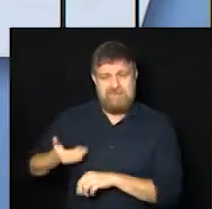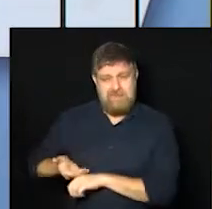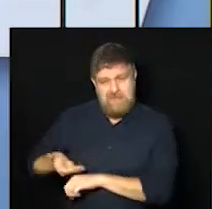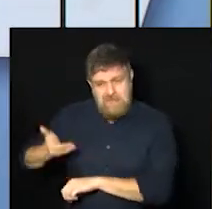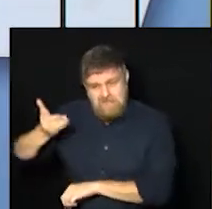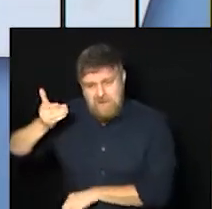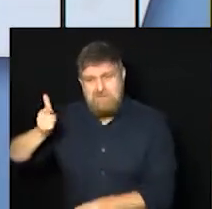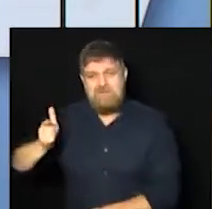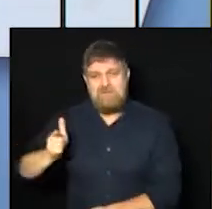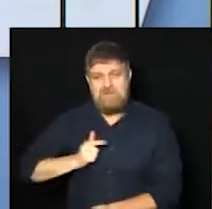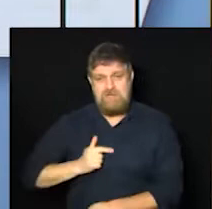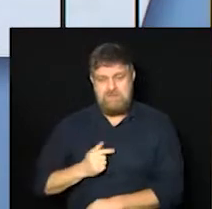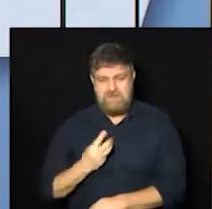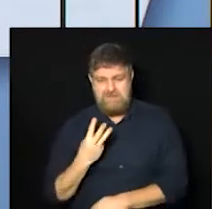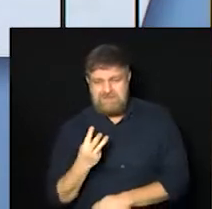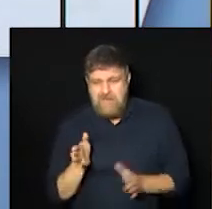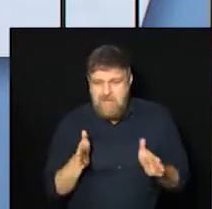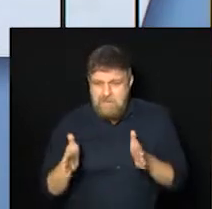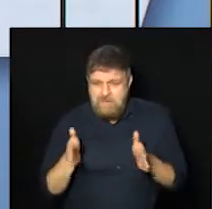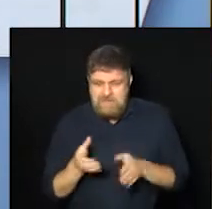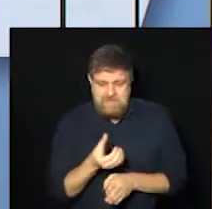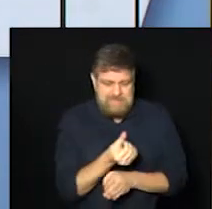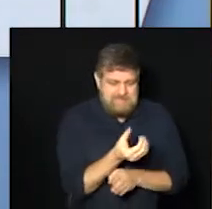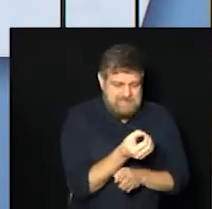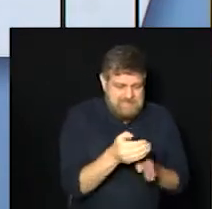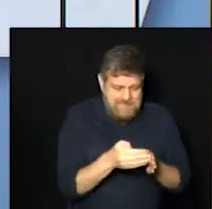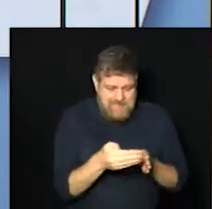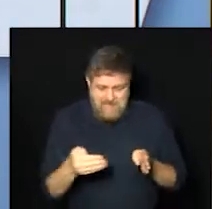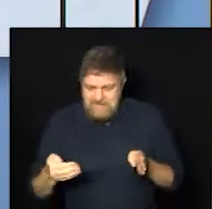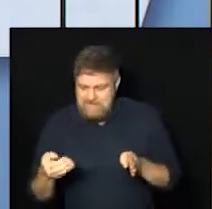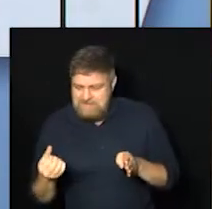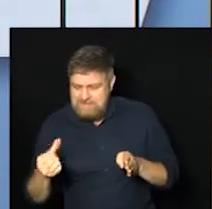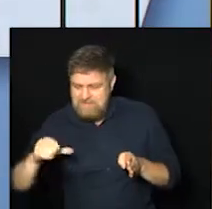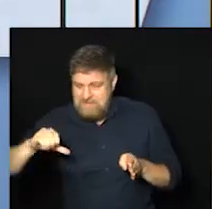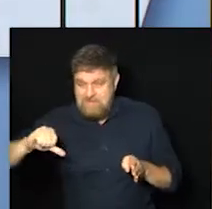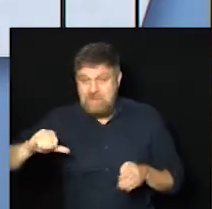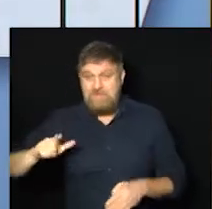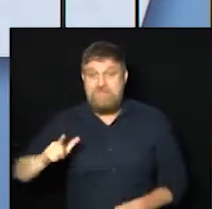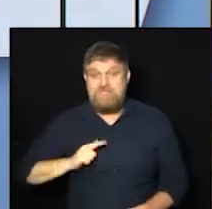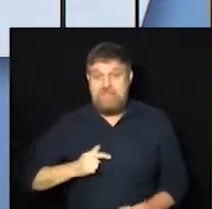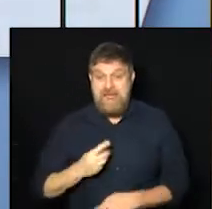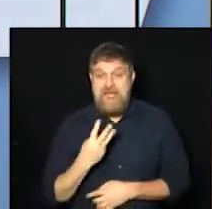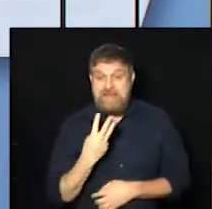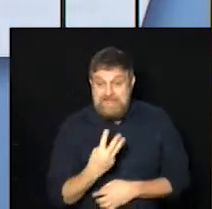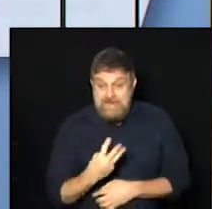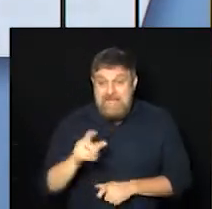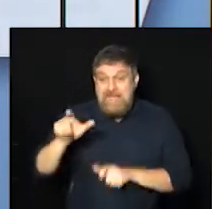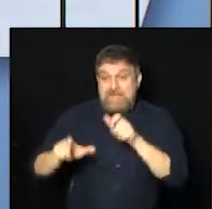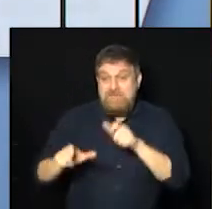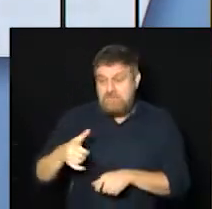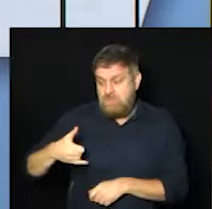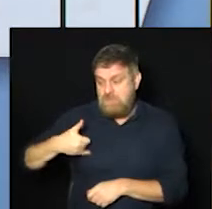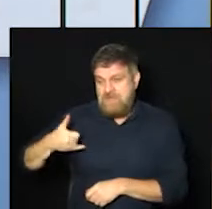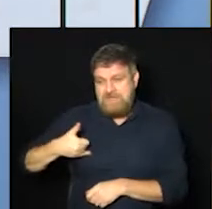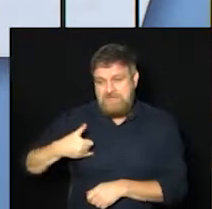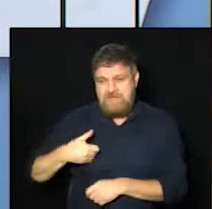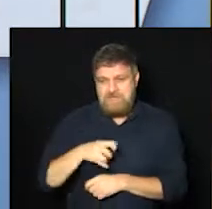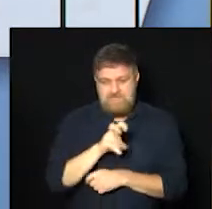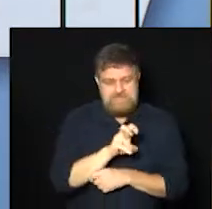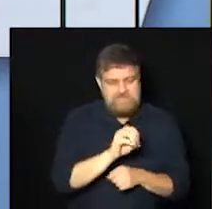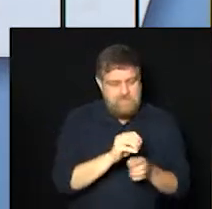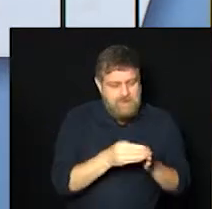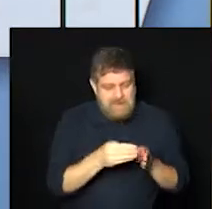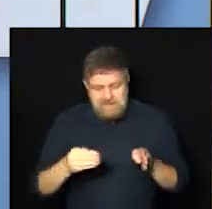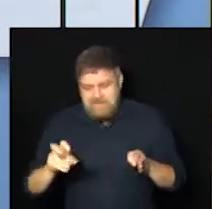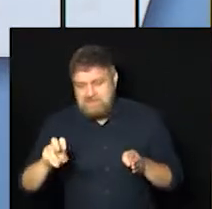70 e 3 entre 60 e 69. 3 vítimas tinham menos de 60 anos, 2 entre 50 e 59 e